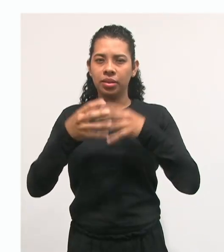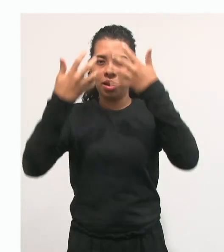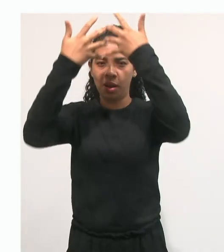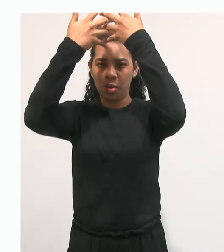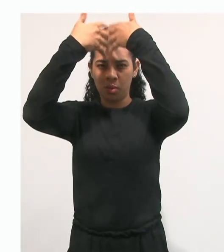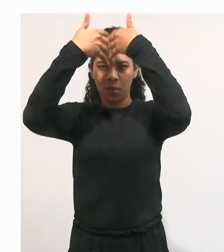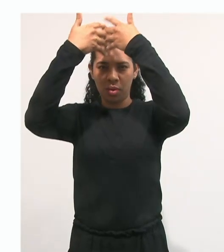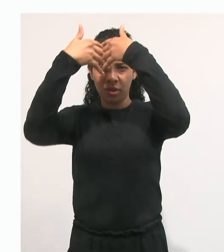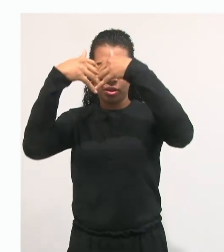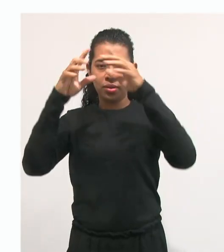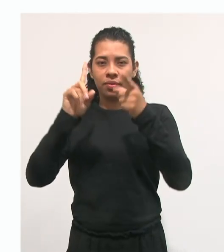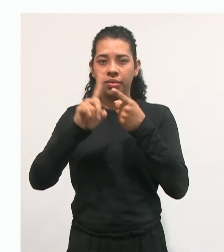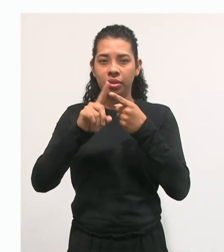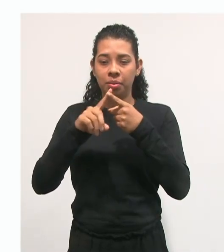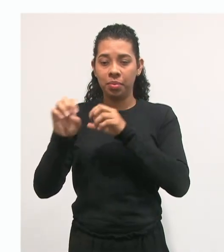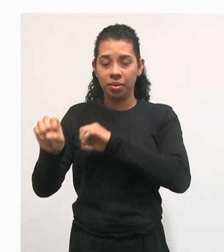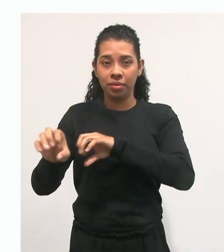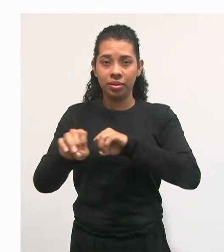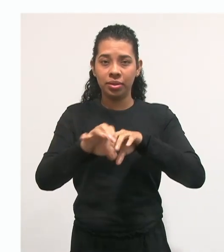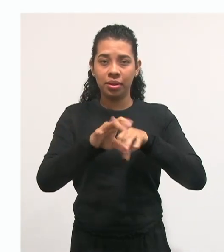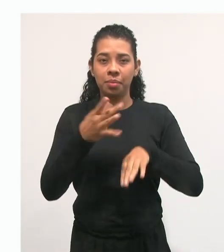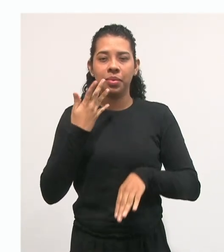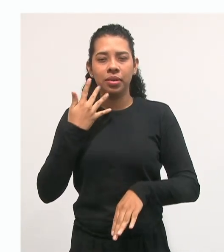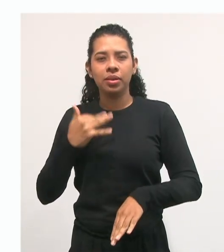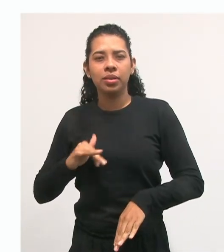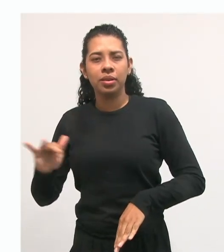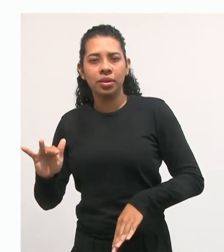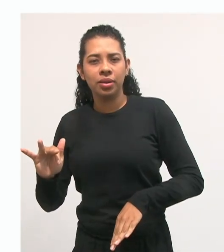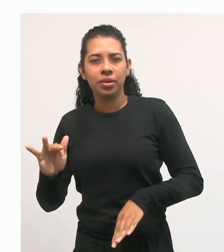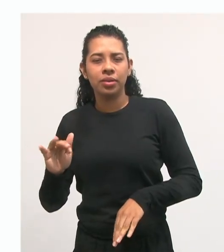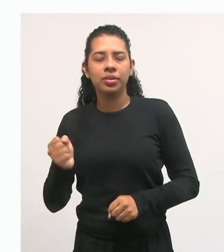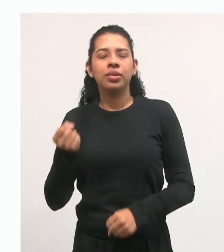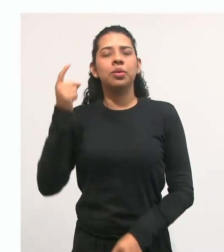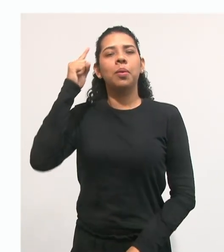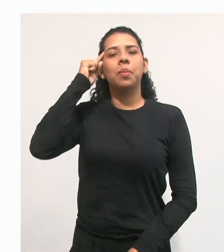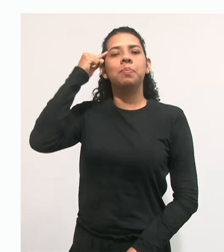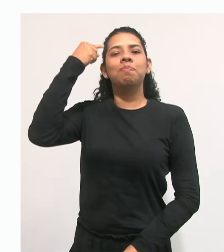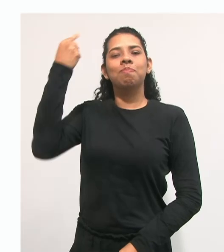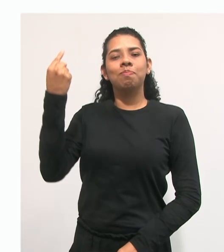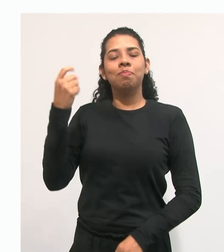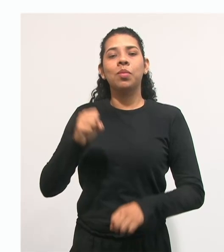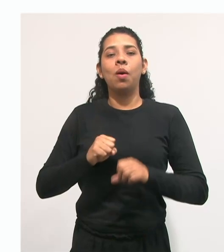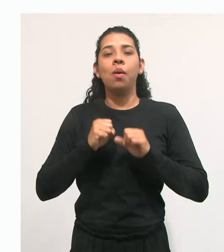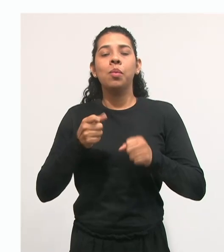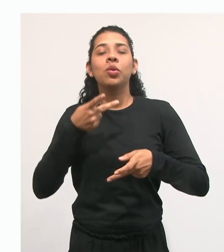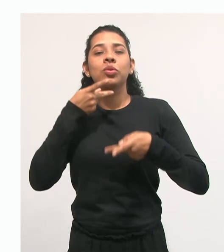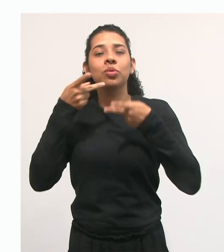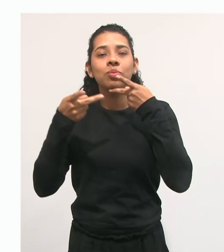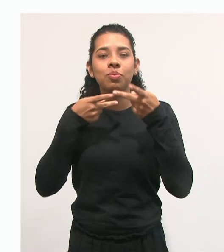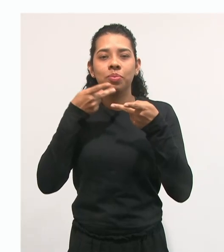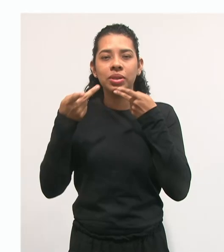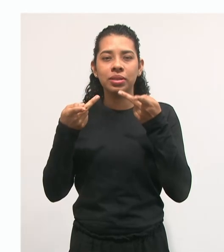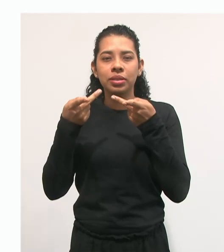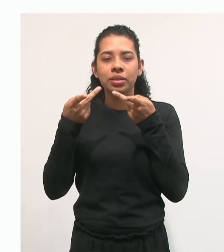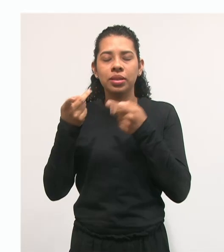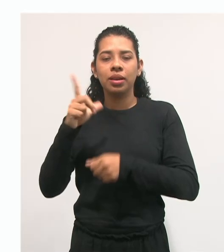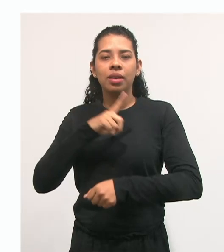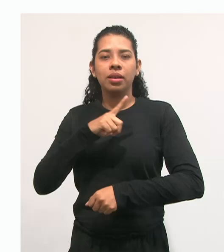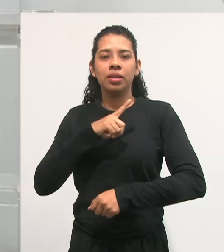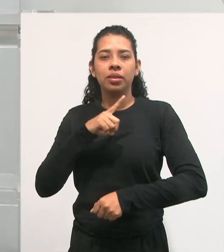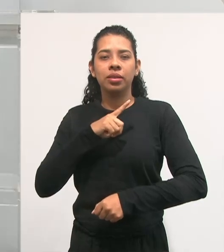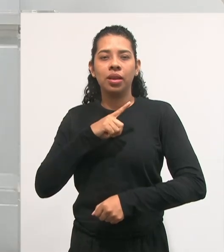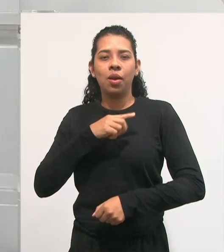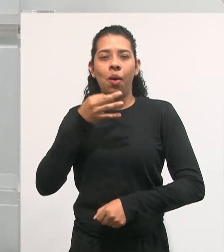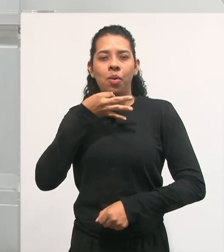operativas para que a gente alcance um pensamento autônomo, criativo e crítico do aluno. Como assim, prof?